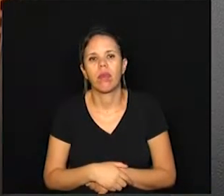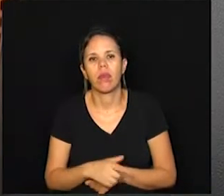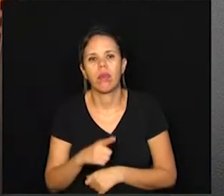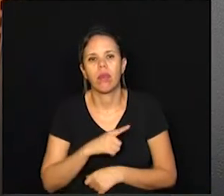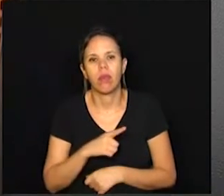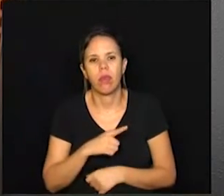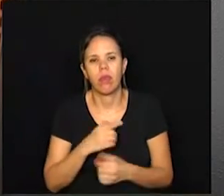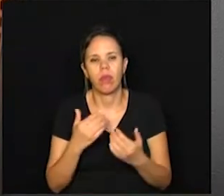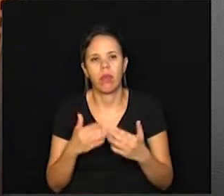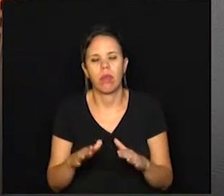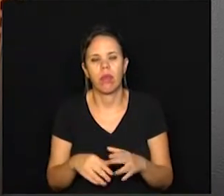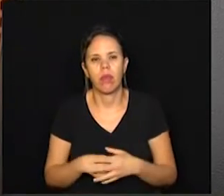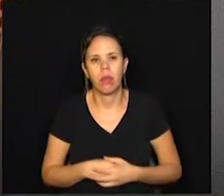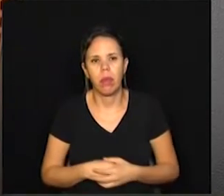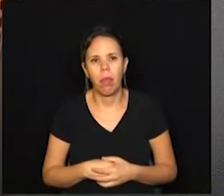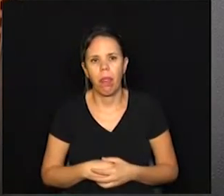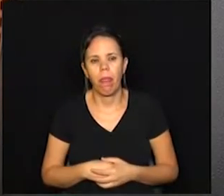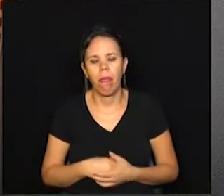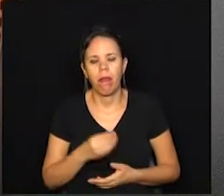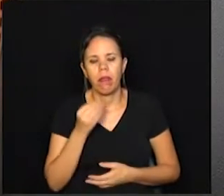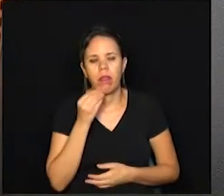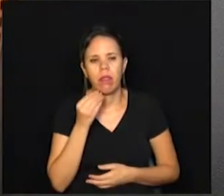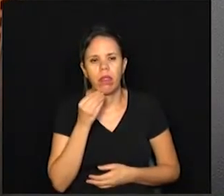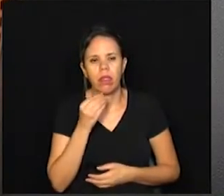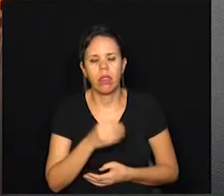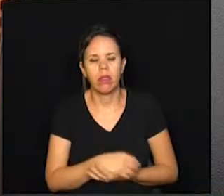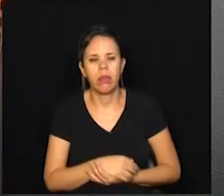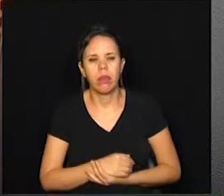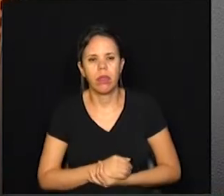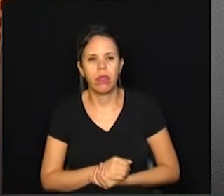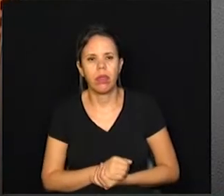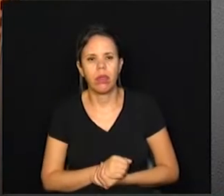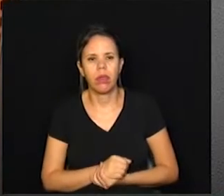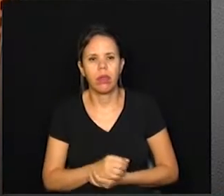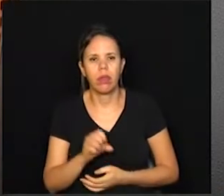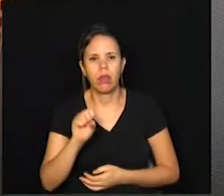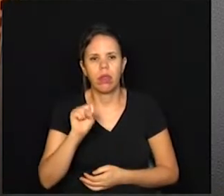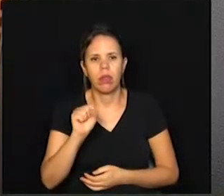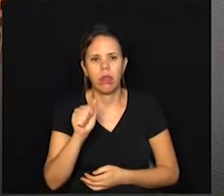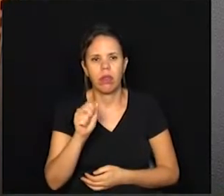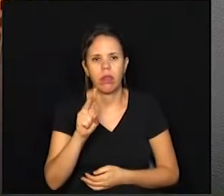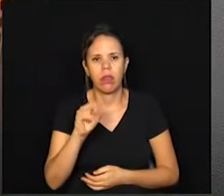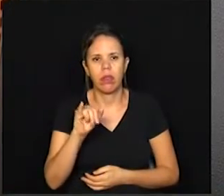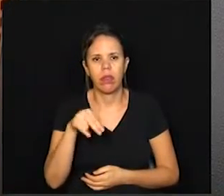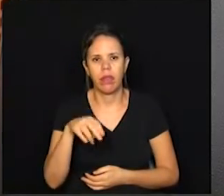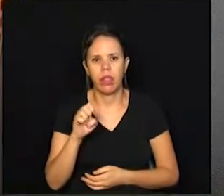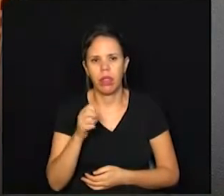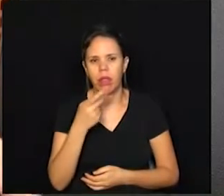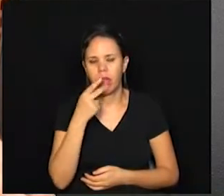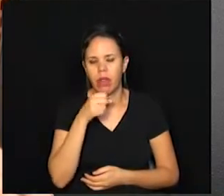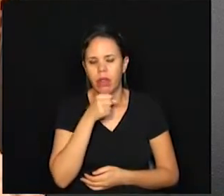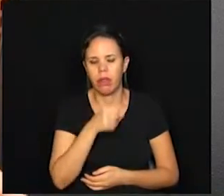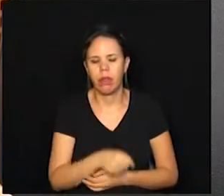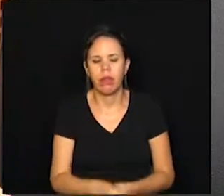estou abrindo aí a oportunidade para o Saviani. Luiz Roberto Saviani está com a